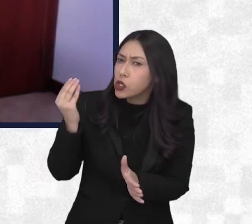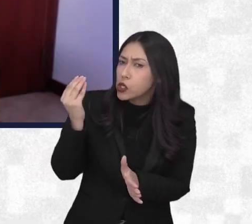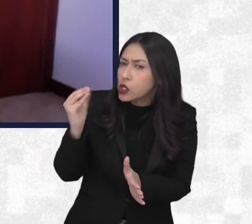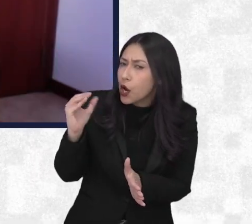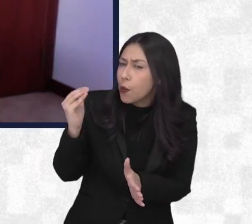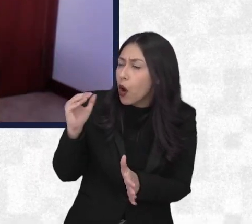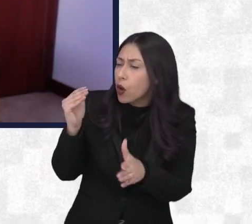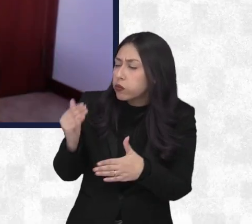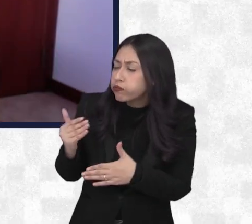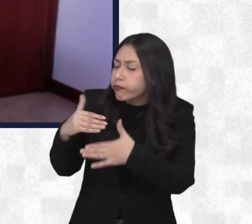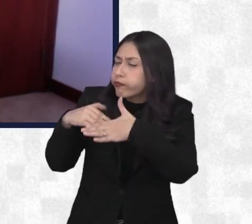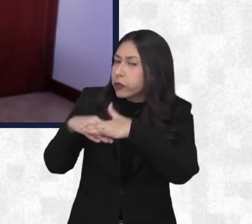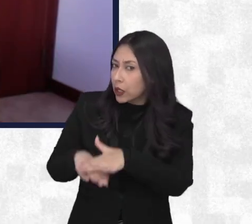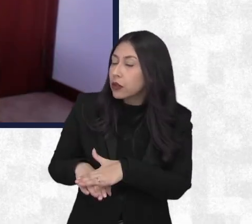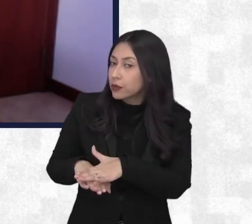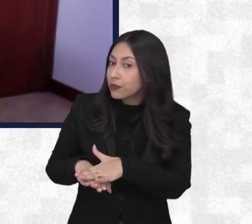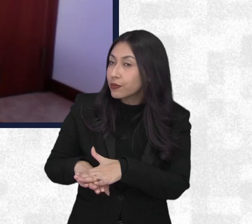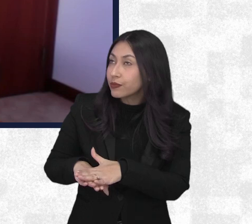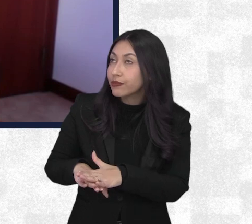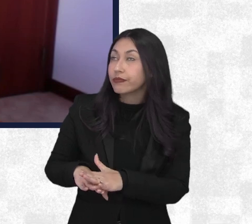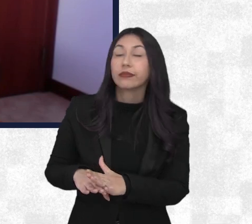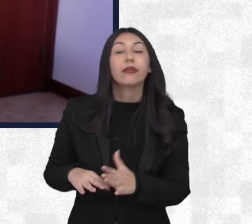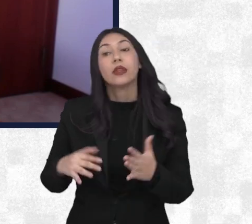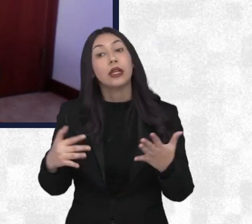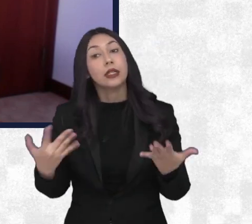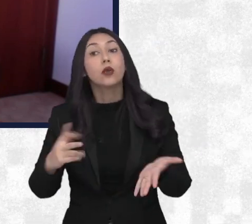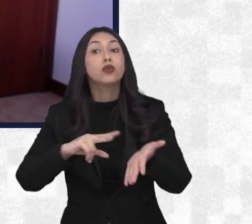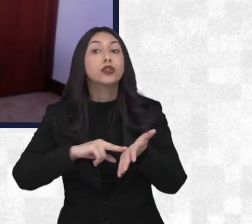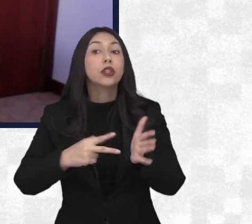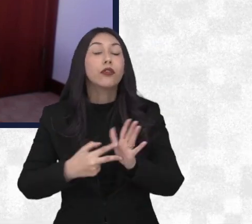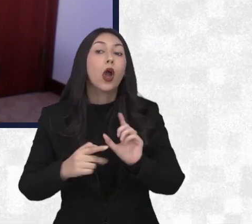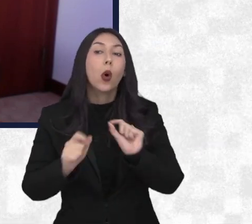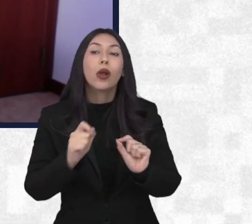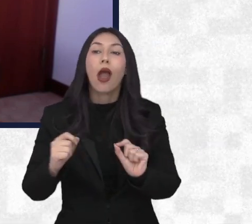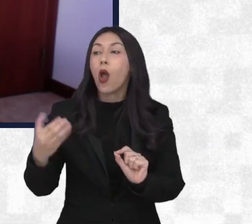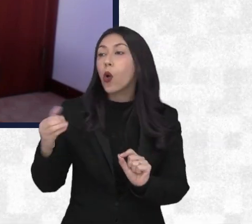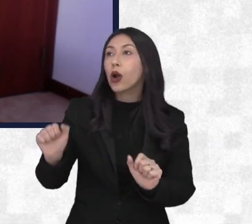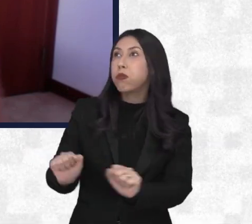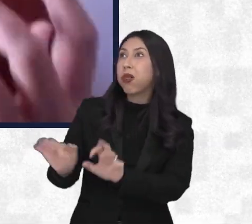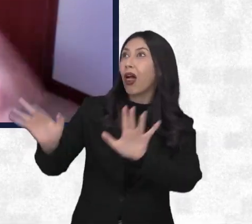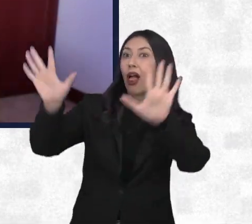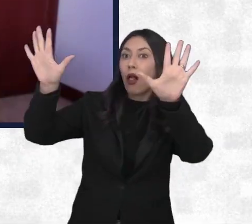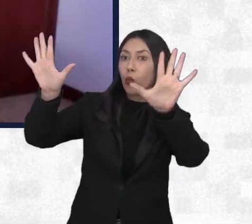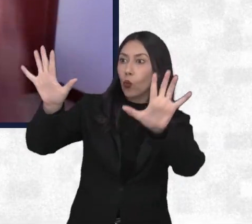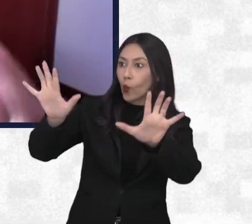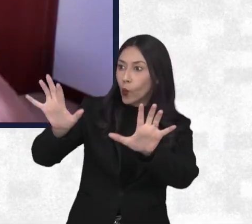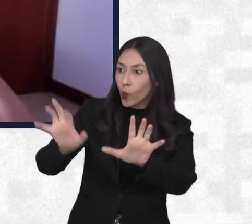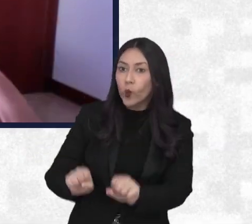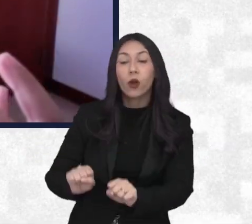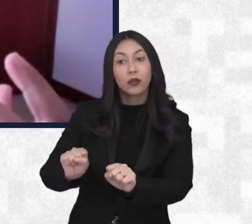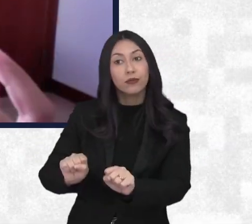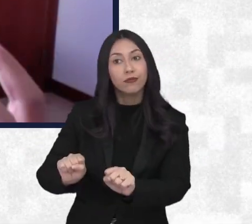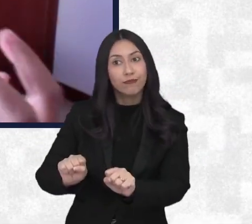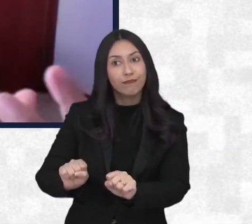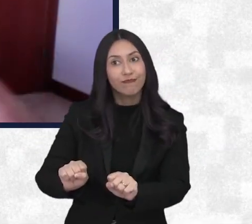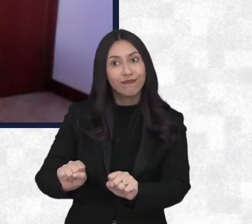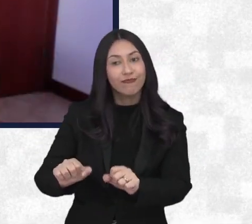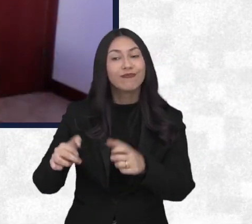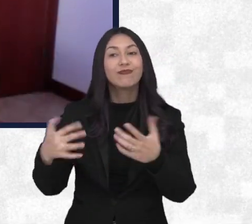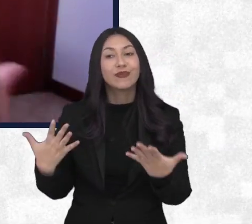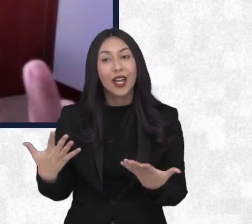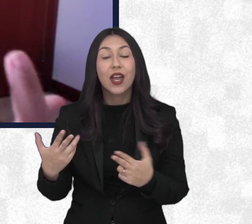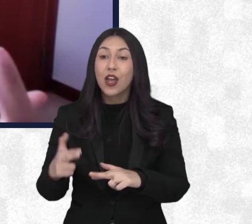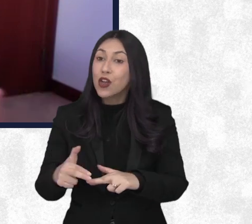carbono muito grande, então ela estoca carbono, né? Ou seja, é um carbono que poderia estar em outros compartimentos do